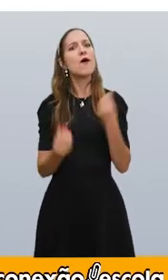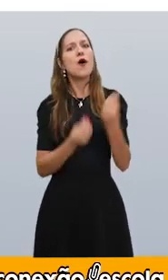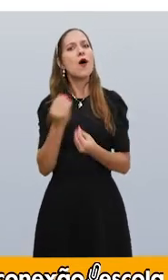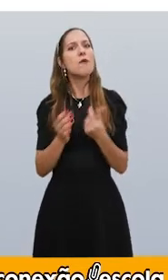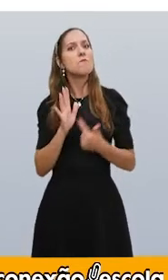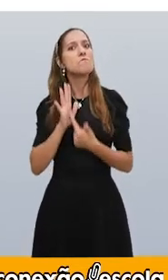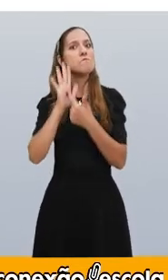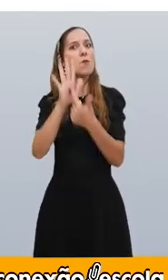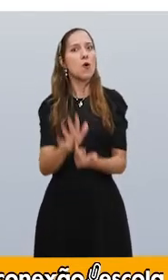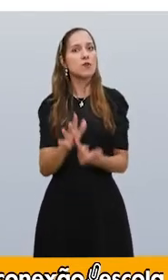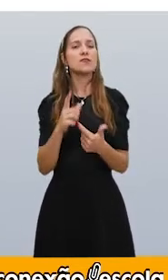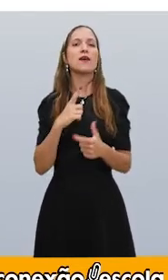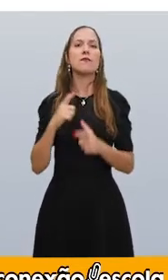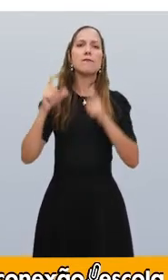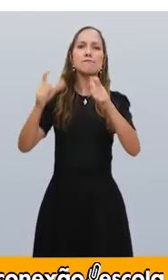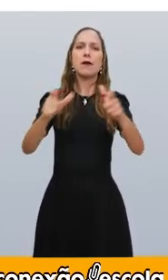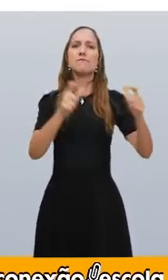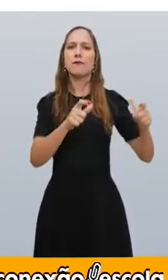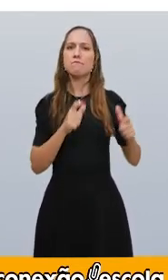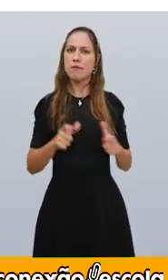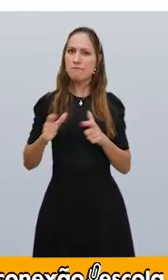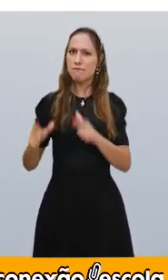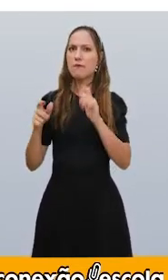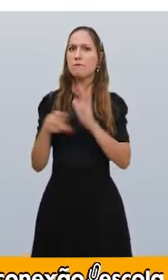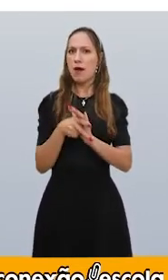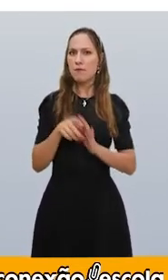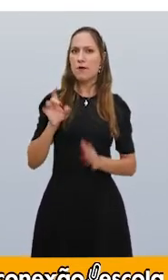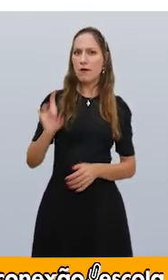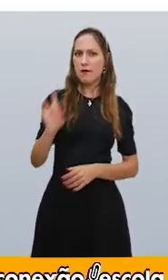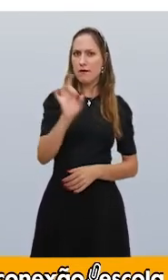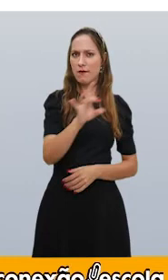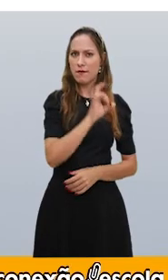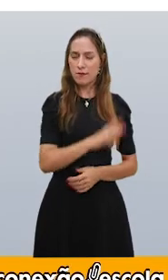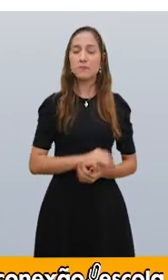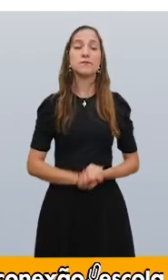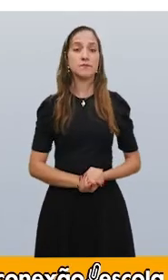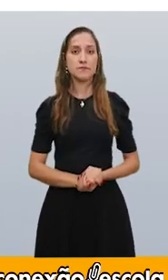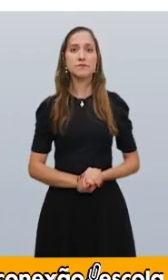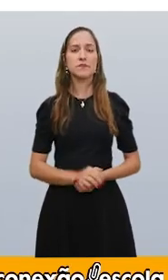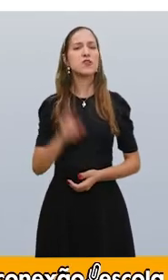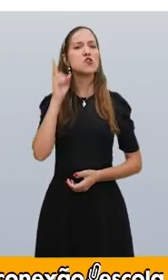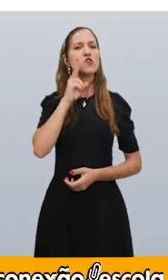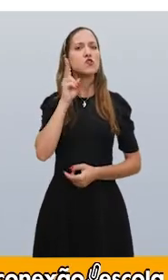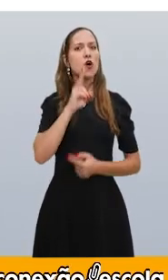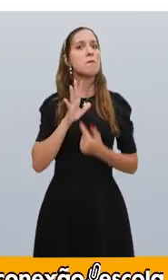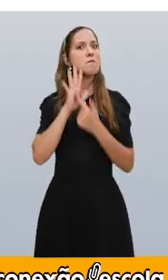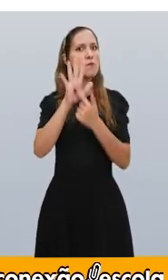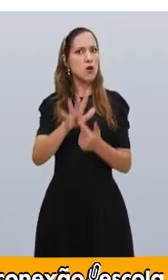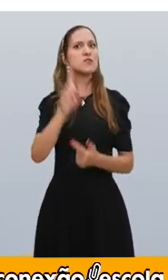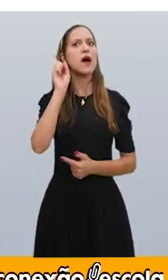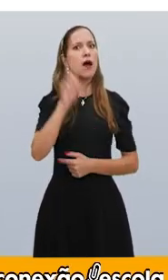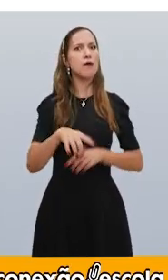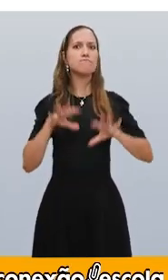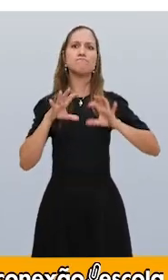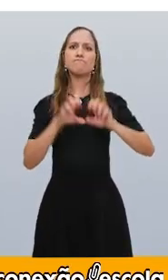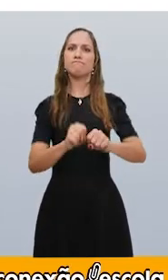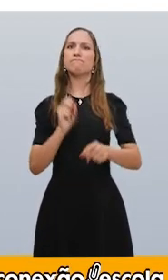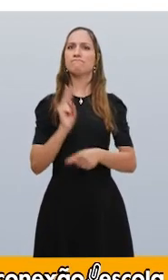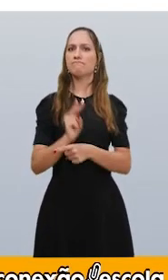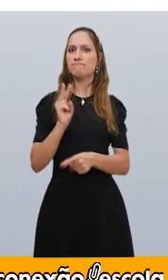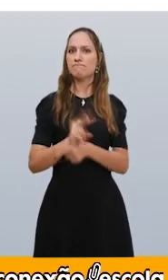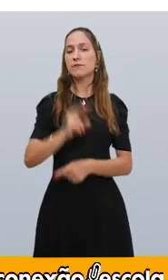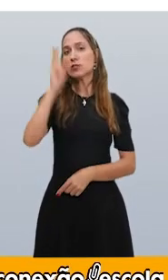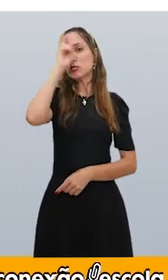a apresentação do regionalismo. Essas histórias compõem o patrimônio